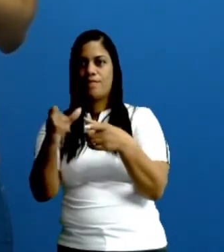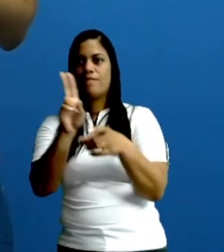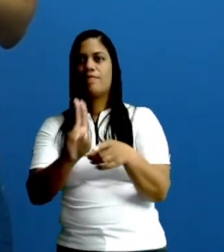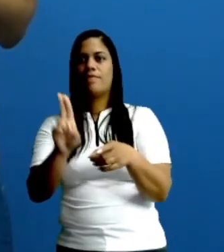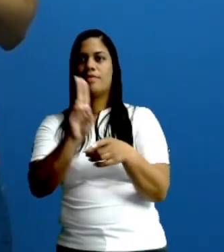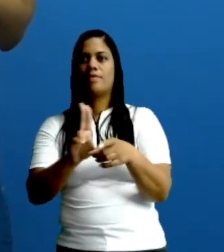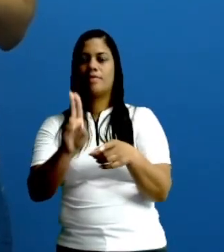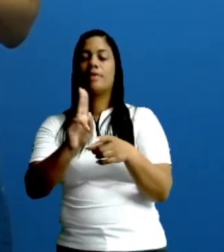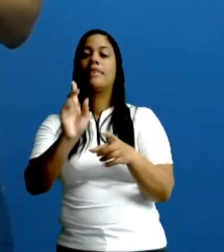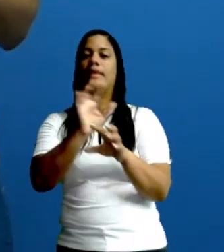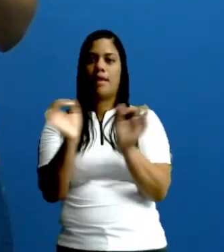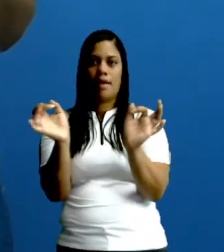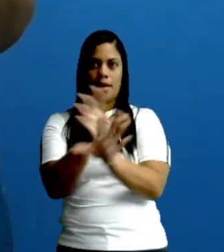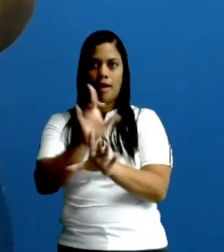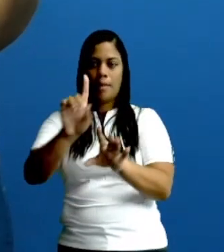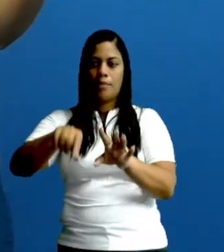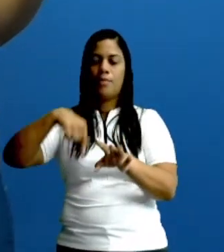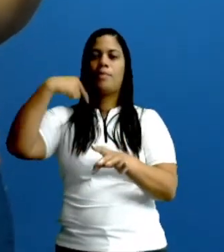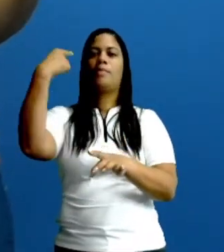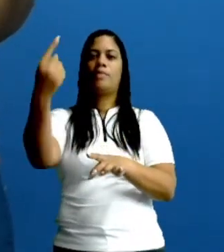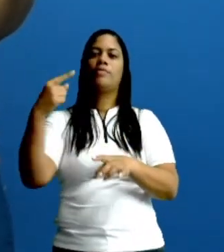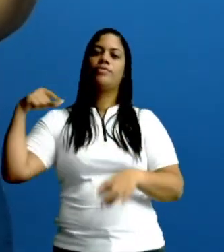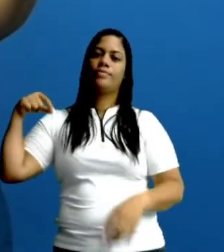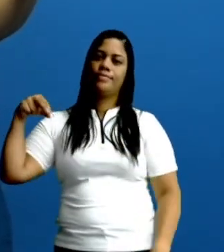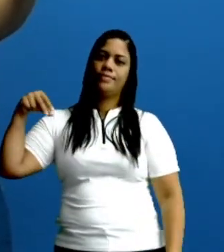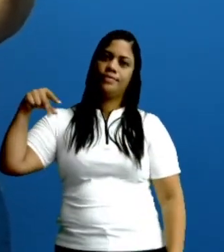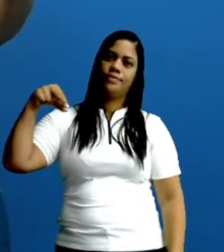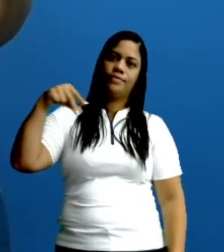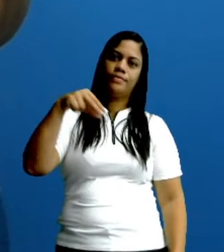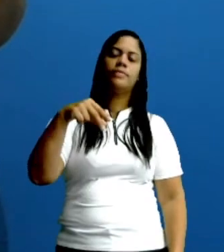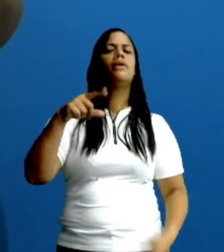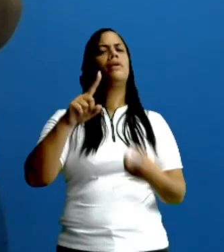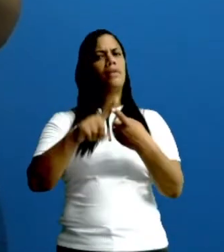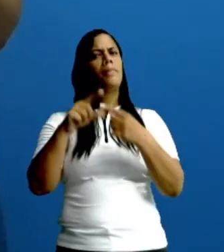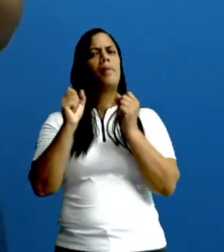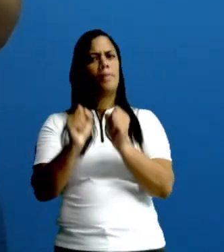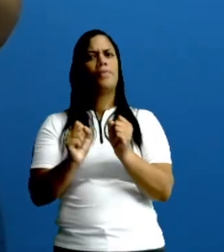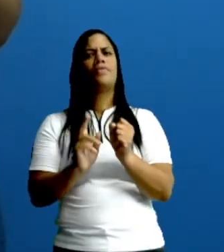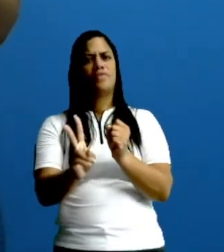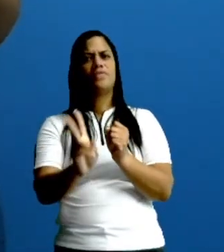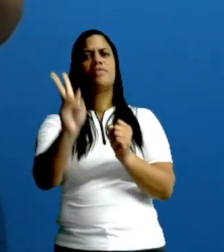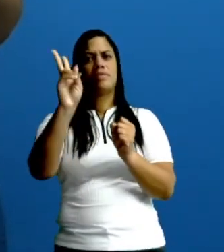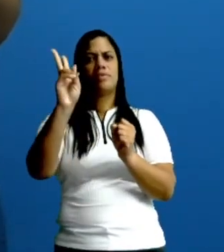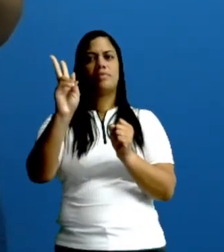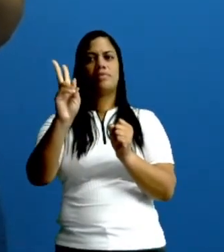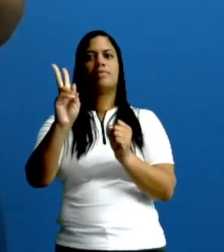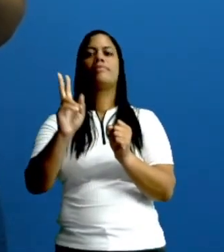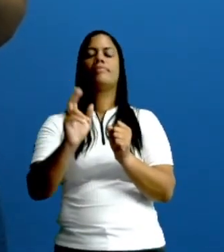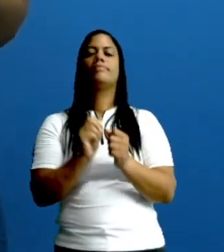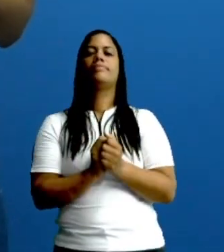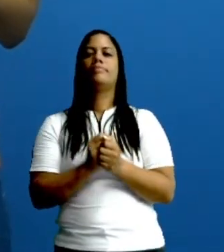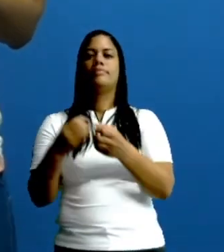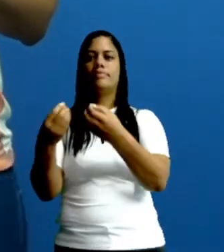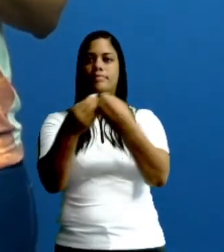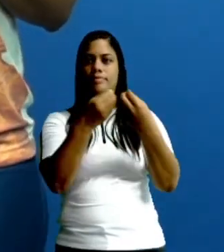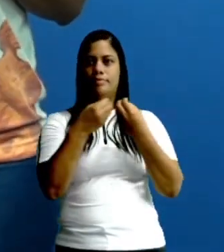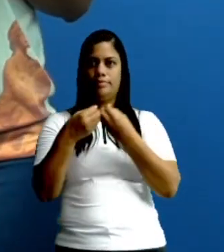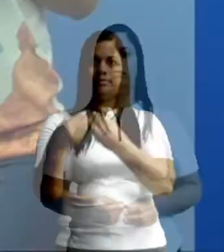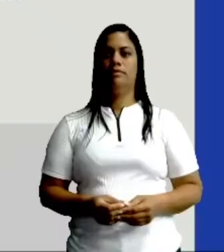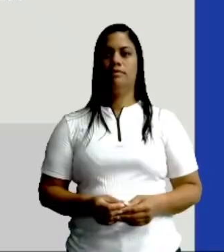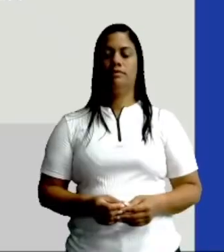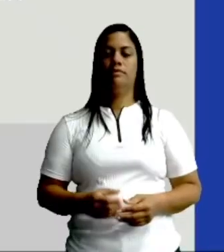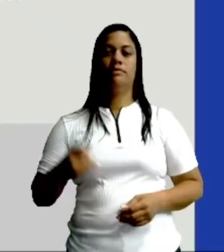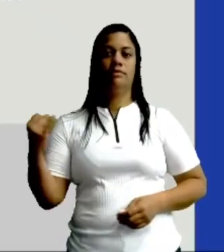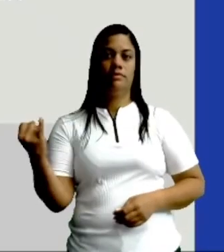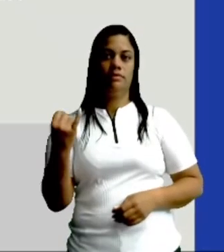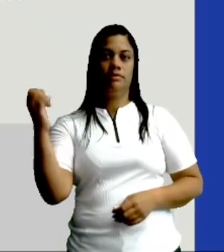aí seguem para o próximo. E elas também podem viver fixamente lá, tá? E aí desenvolver um pouquinho essa área em volta.